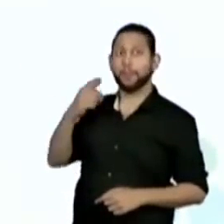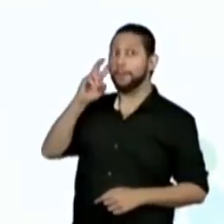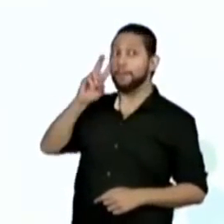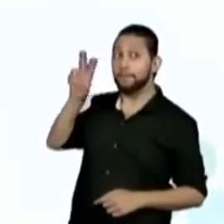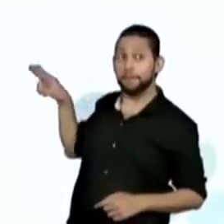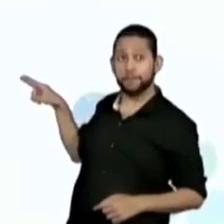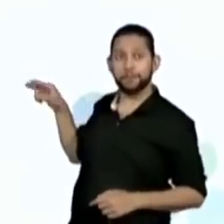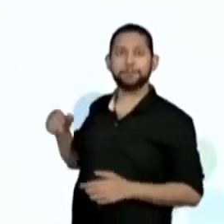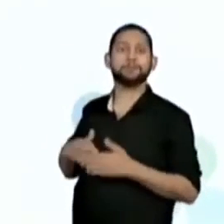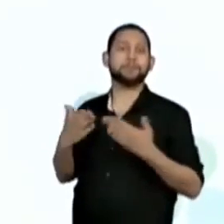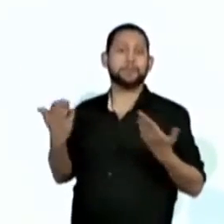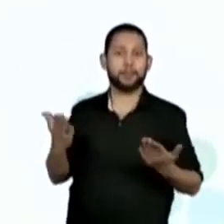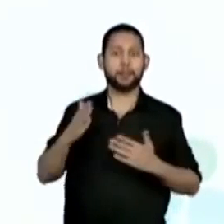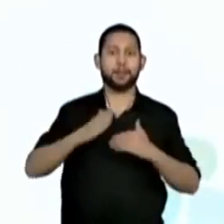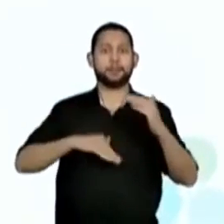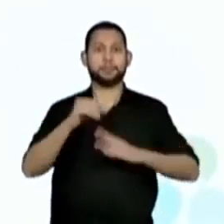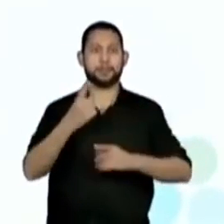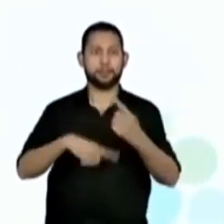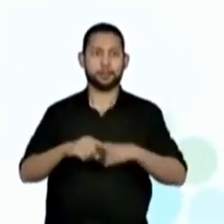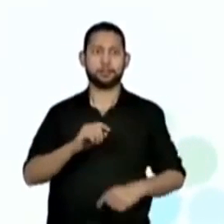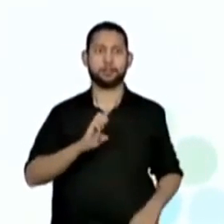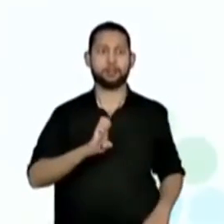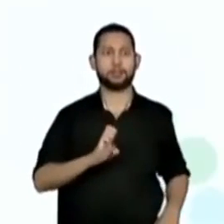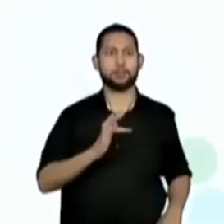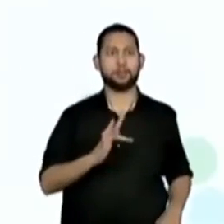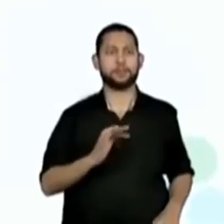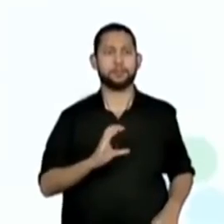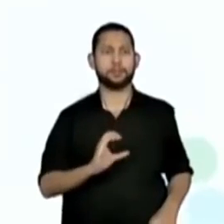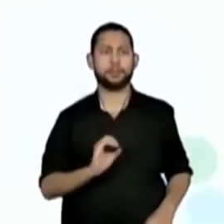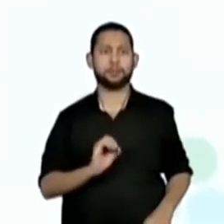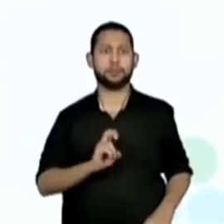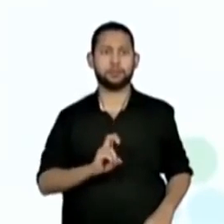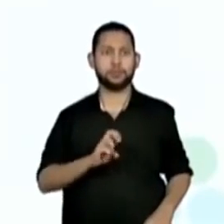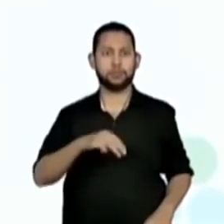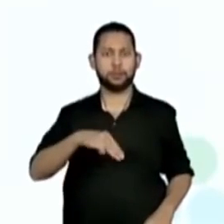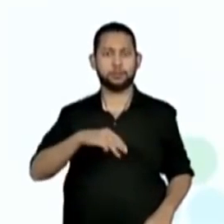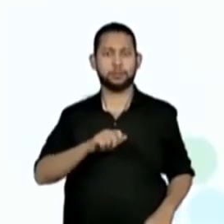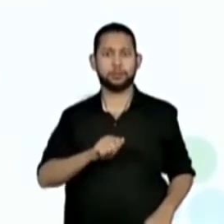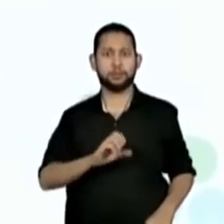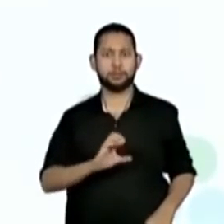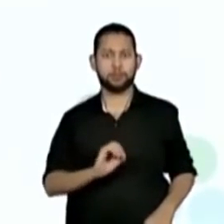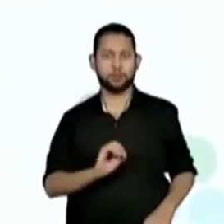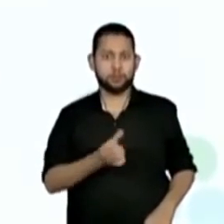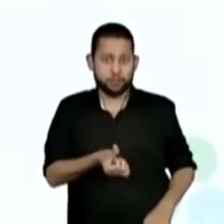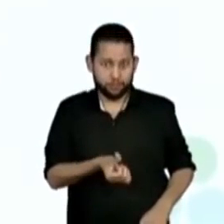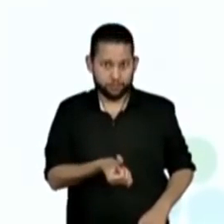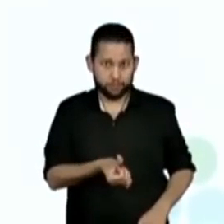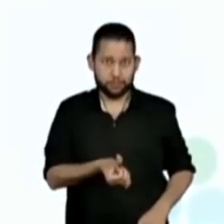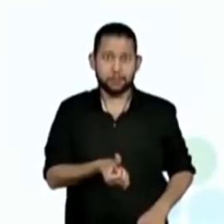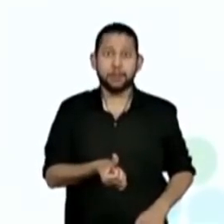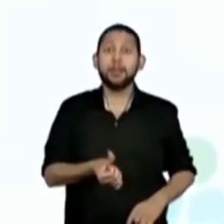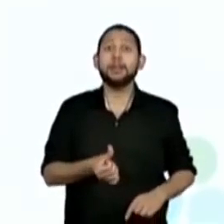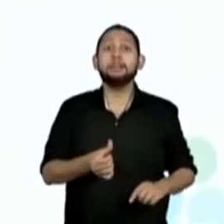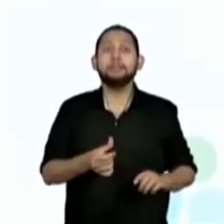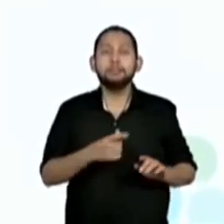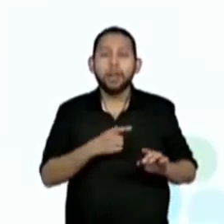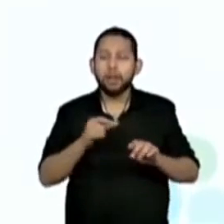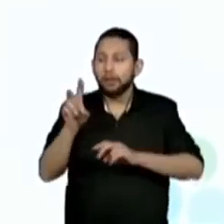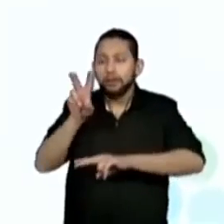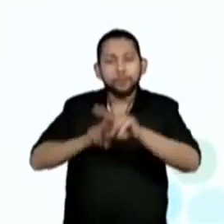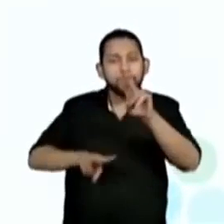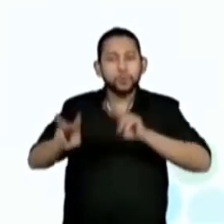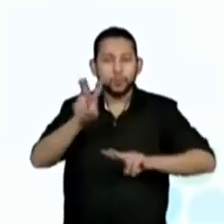temos a habilidade f05 ma06 associar as representações